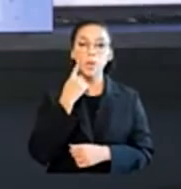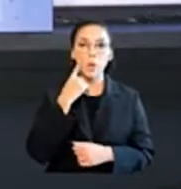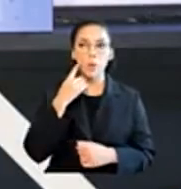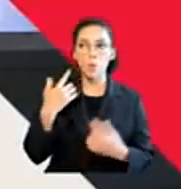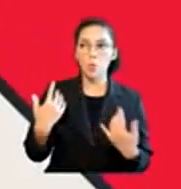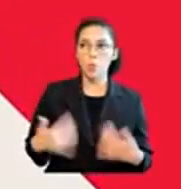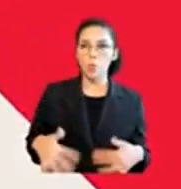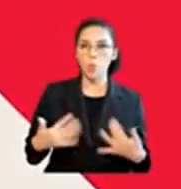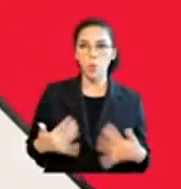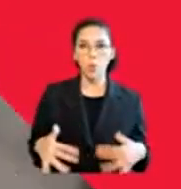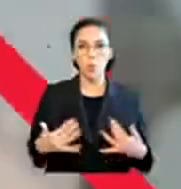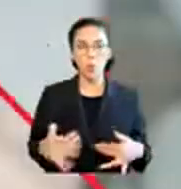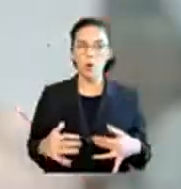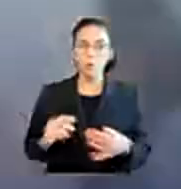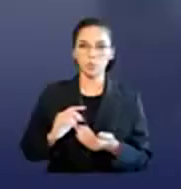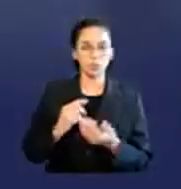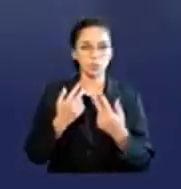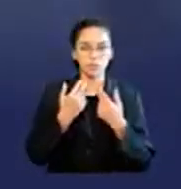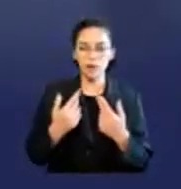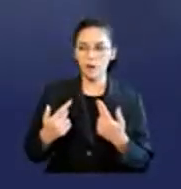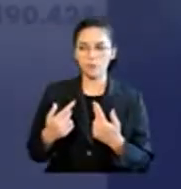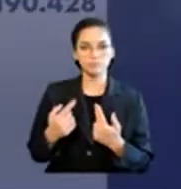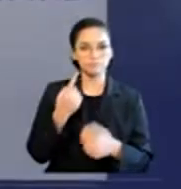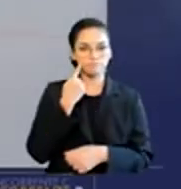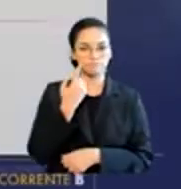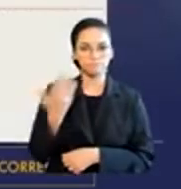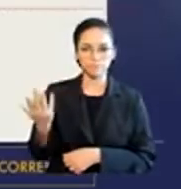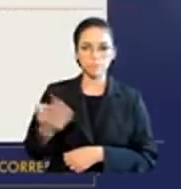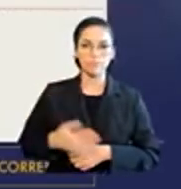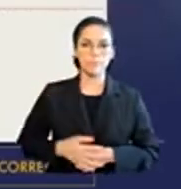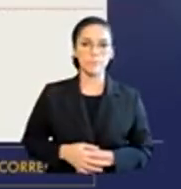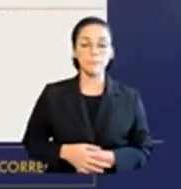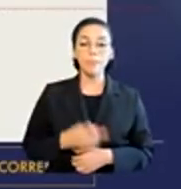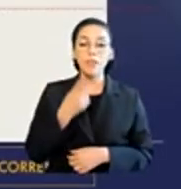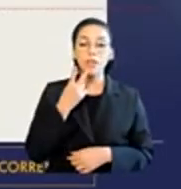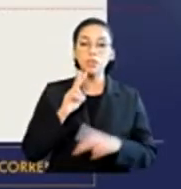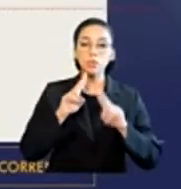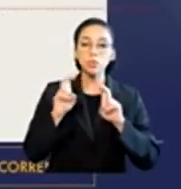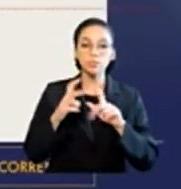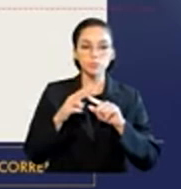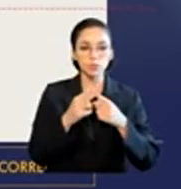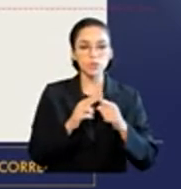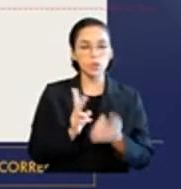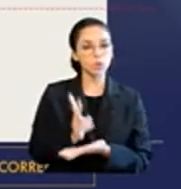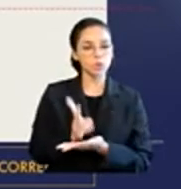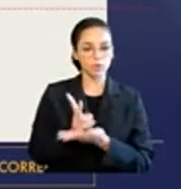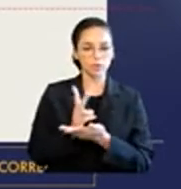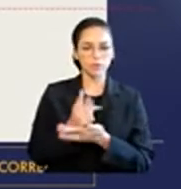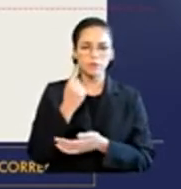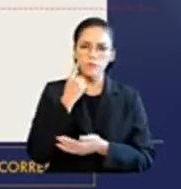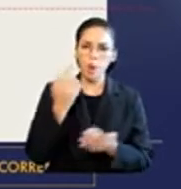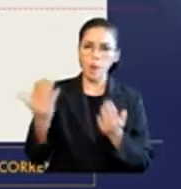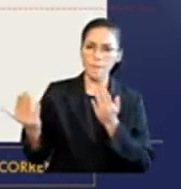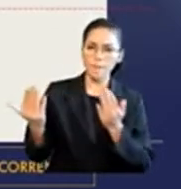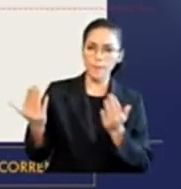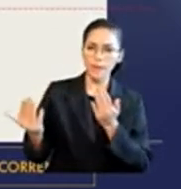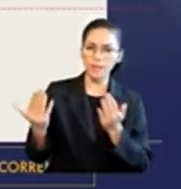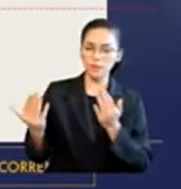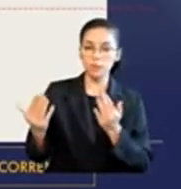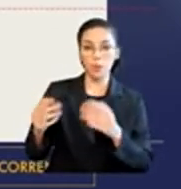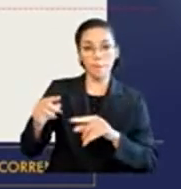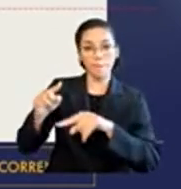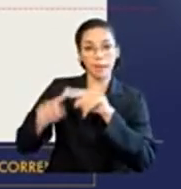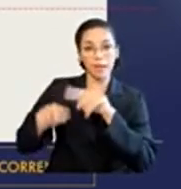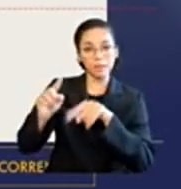dos nossos clientes. Ainda falando de manutenção, se olharmos o comparativo de cesta de peças da Anfávia, vemos que o custo de peças